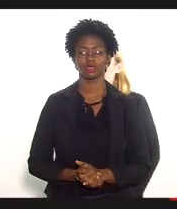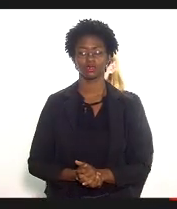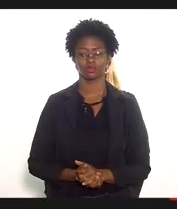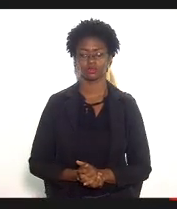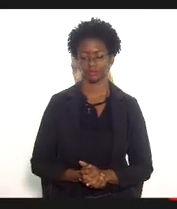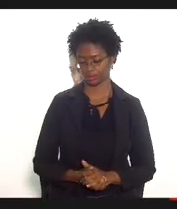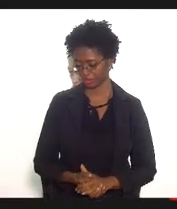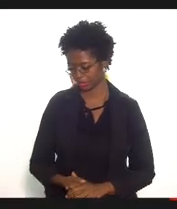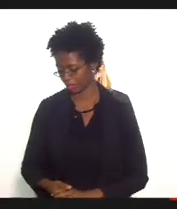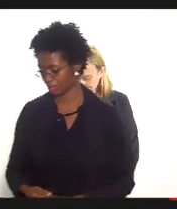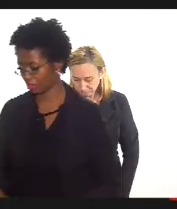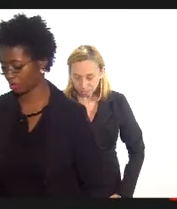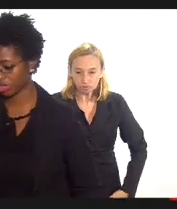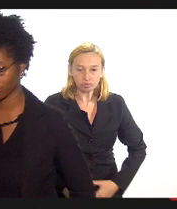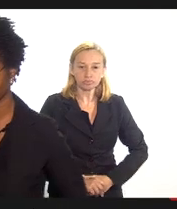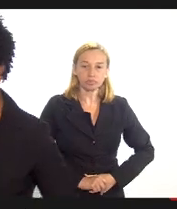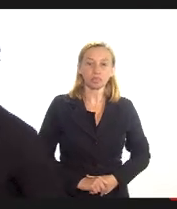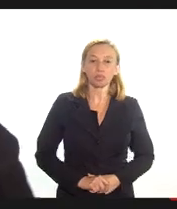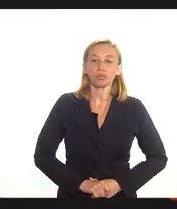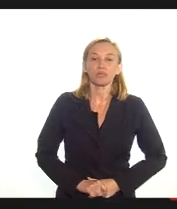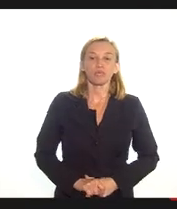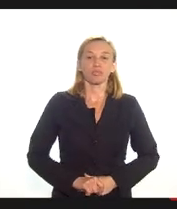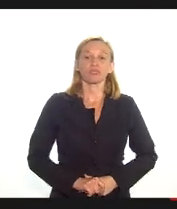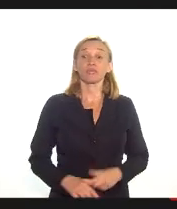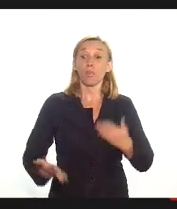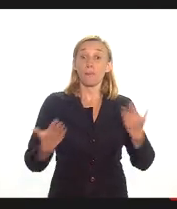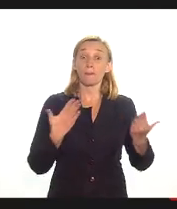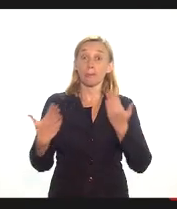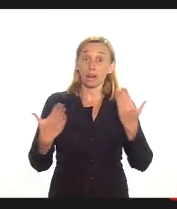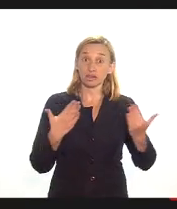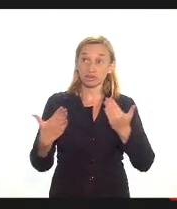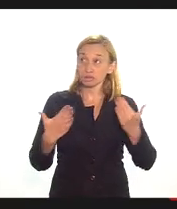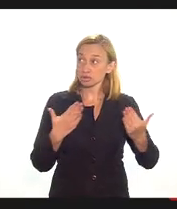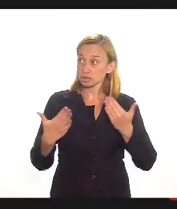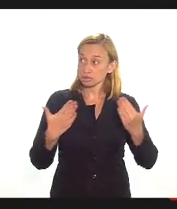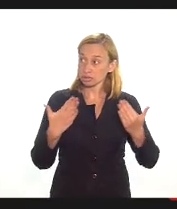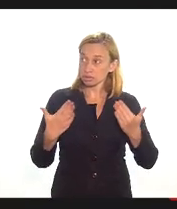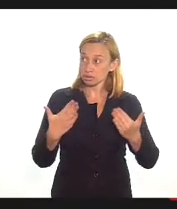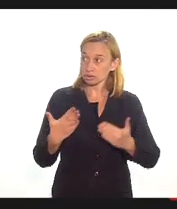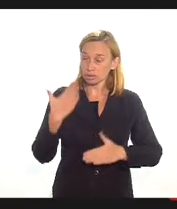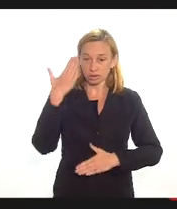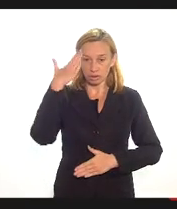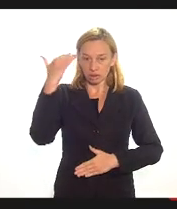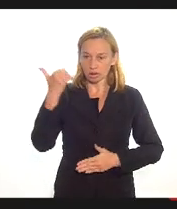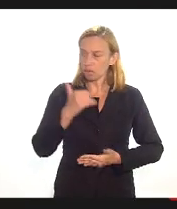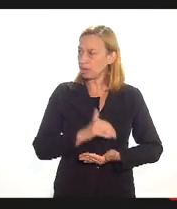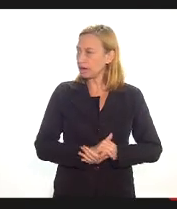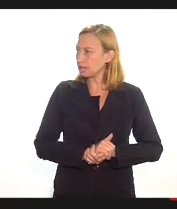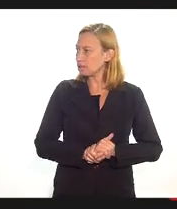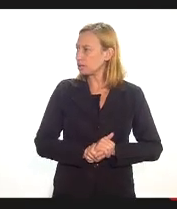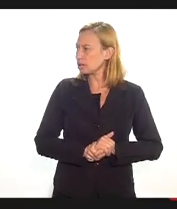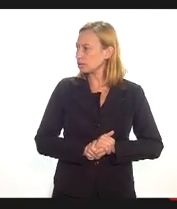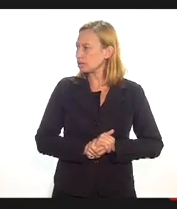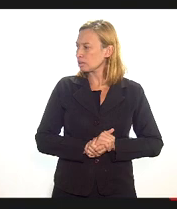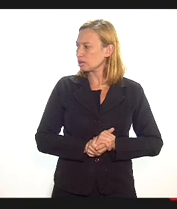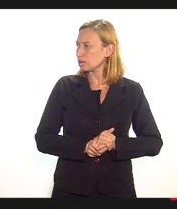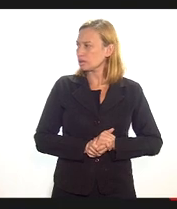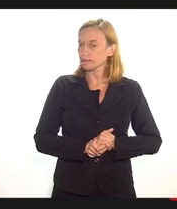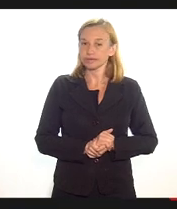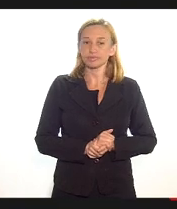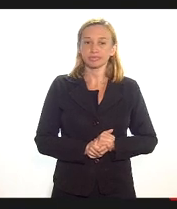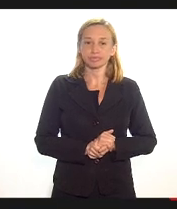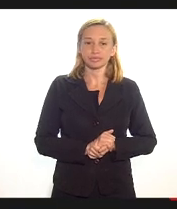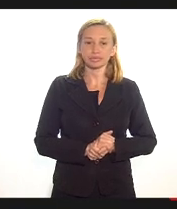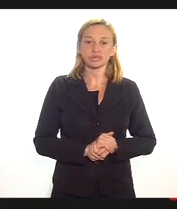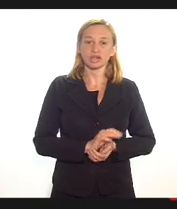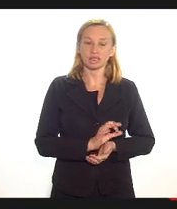se seria possível a gente fazer esse quadro comparativo para saber se as deduções estão sendo feitas